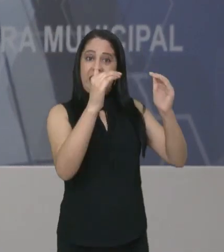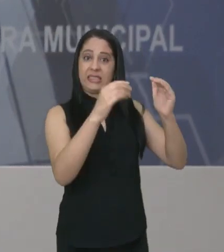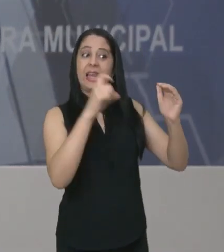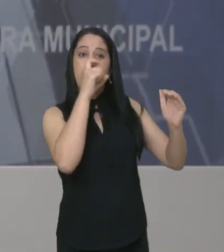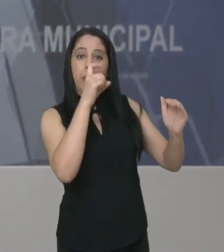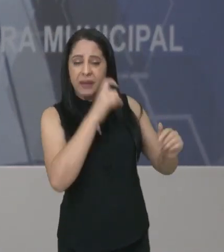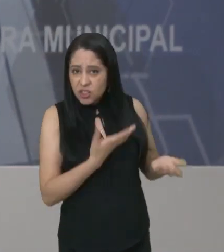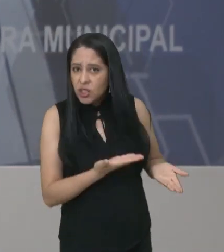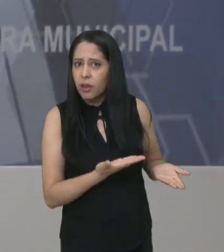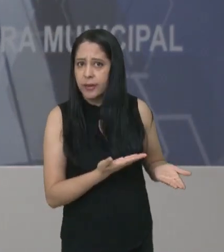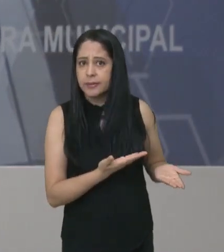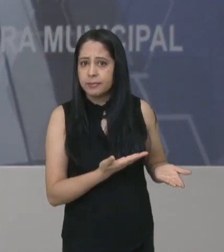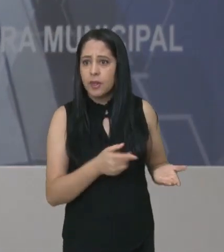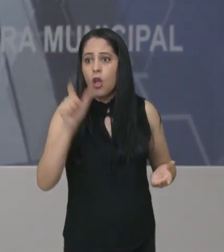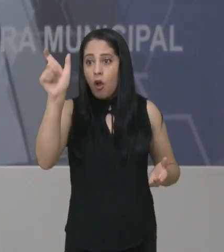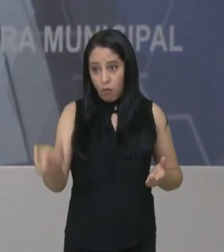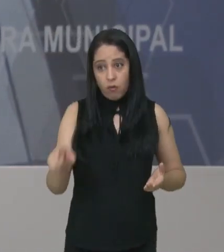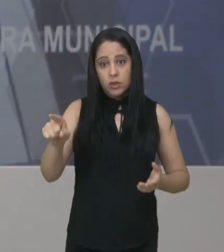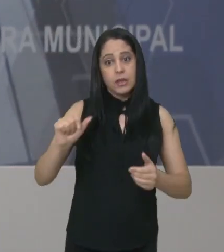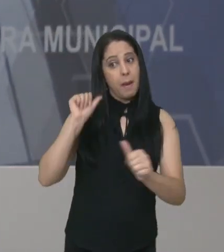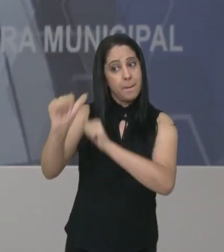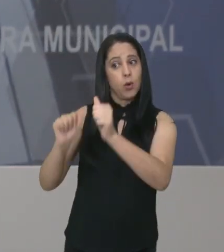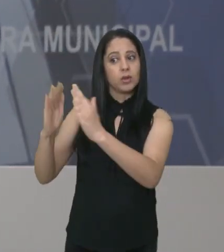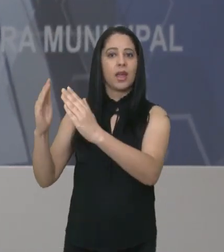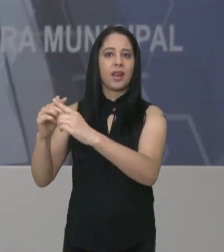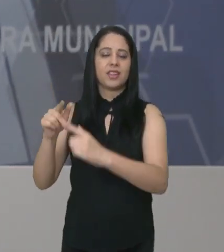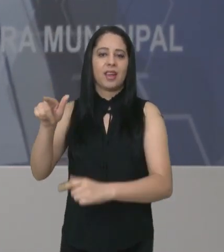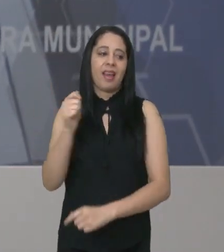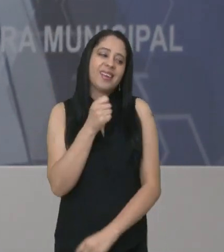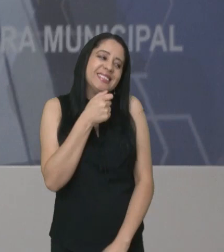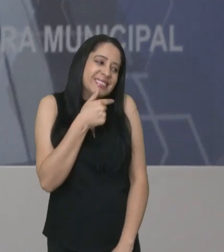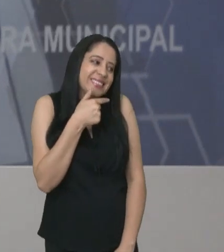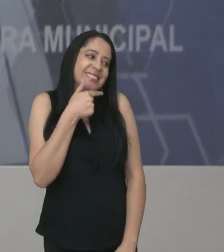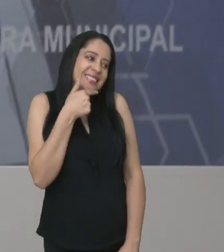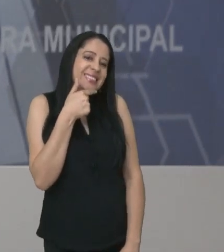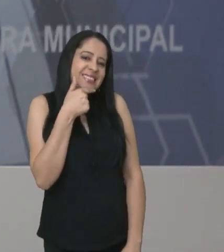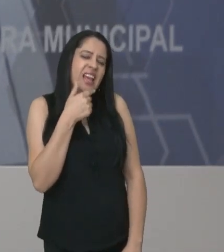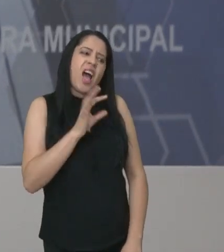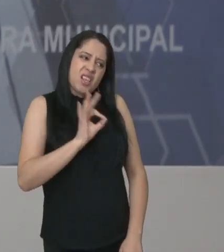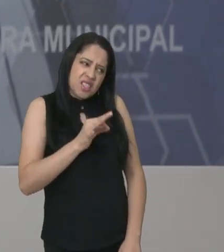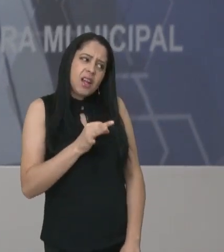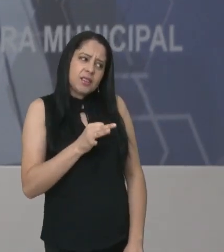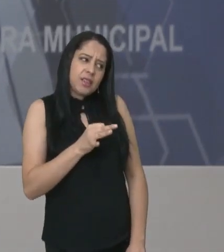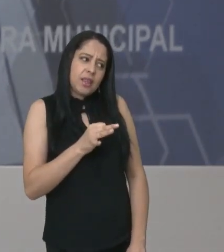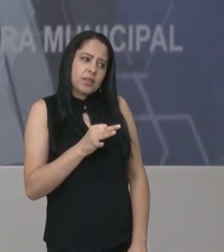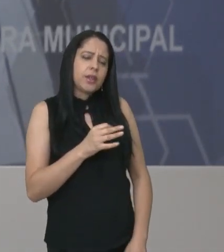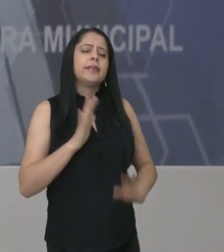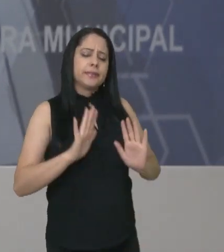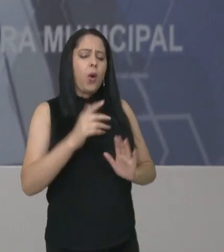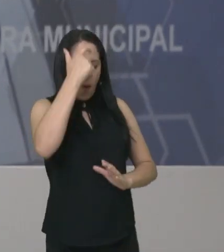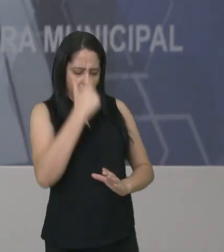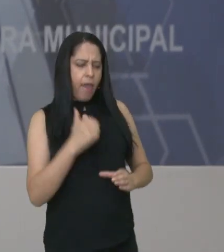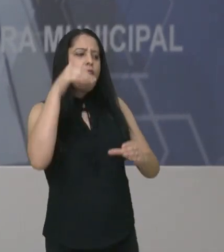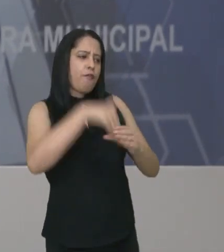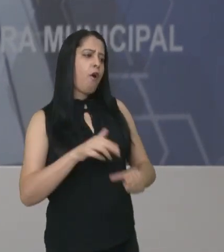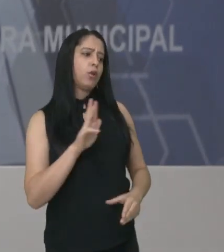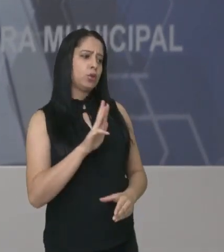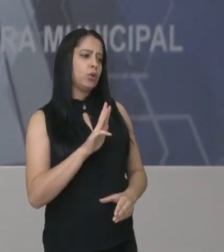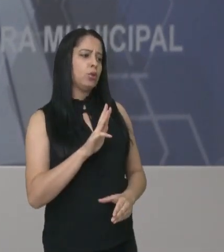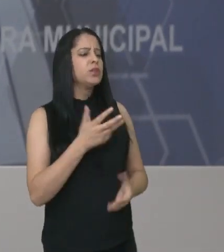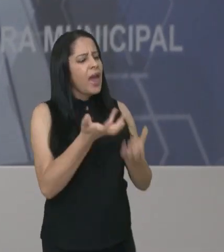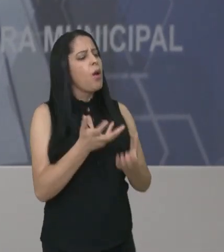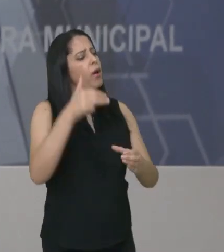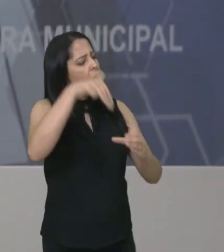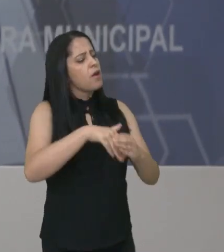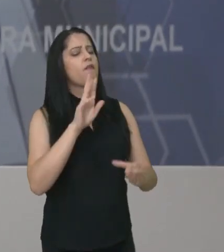a igreja, Dona Maria. E ela riu. Tem certeza, Fia? Então eu vou votar no Lula, porque eu sempre quis votar, sempre votei,